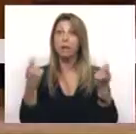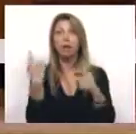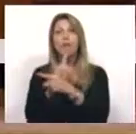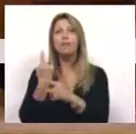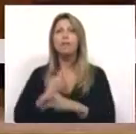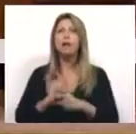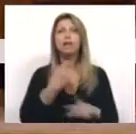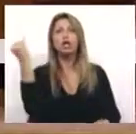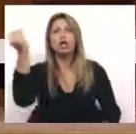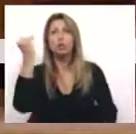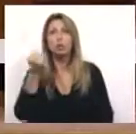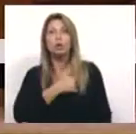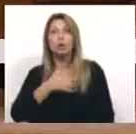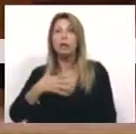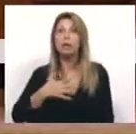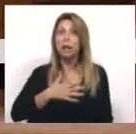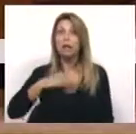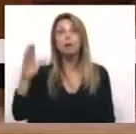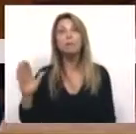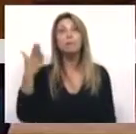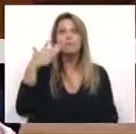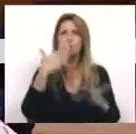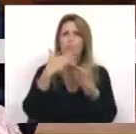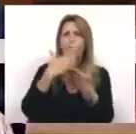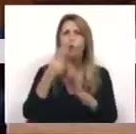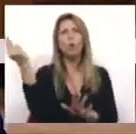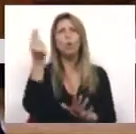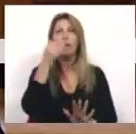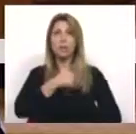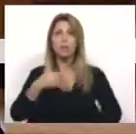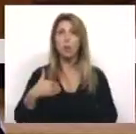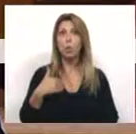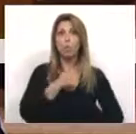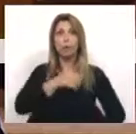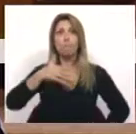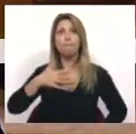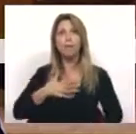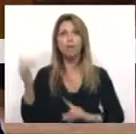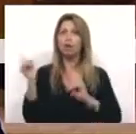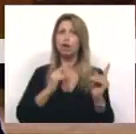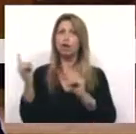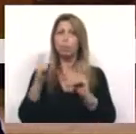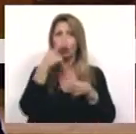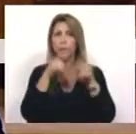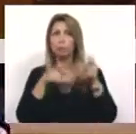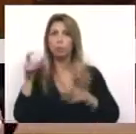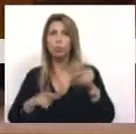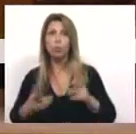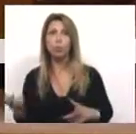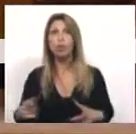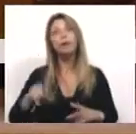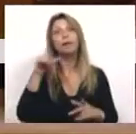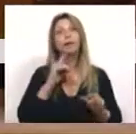diversas instituições e entidades, nomeadamente escolas, unidades de saúde, empresas, transportes de passageiros e